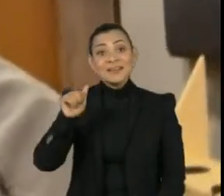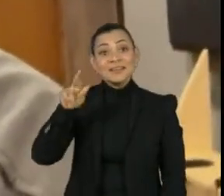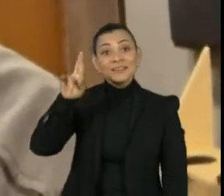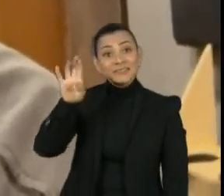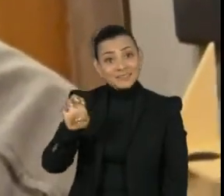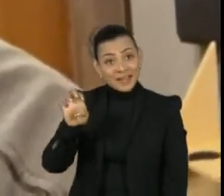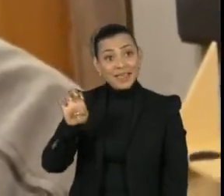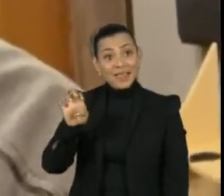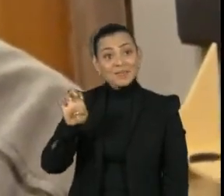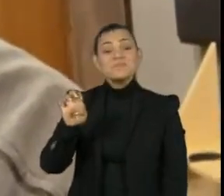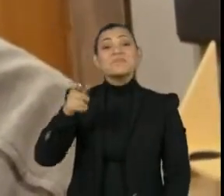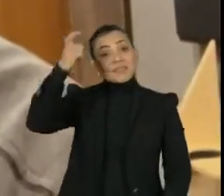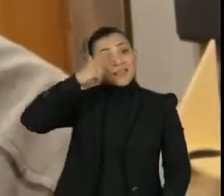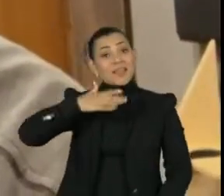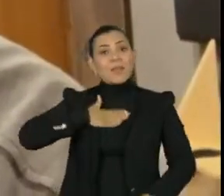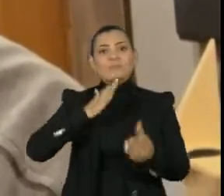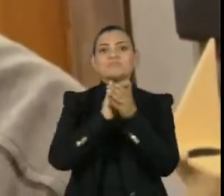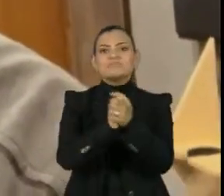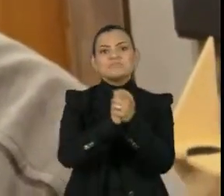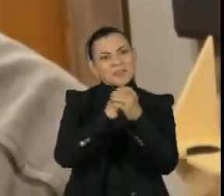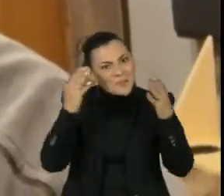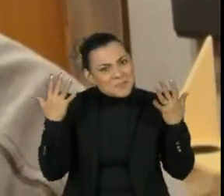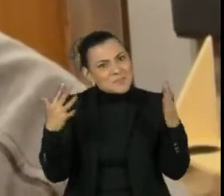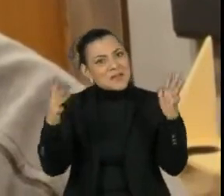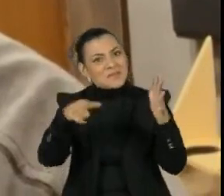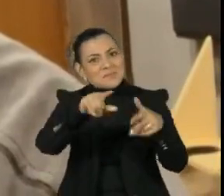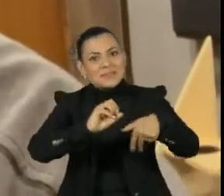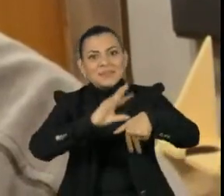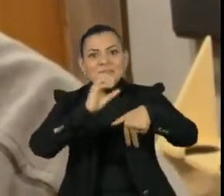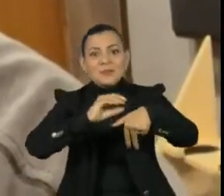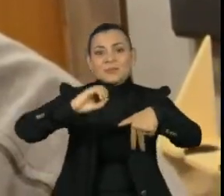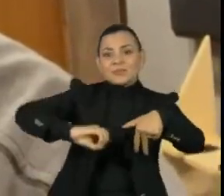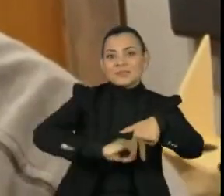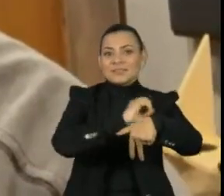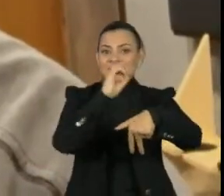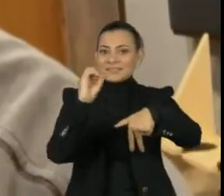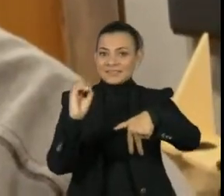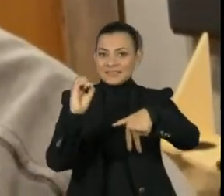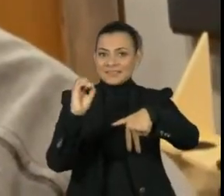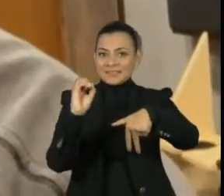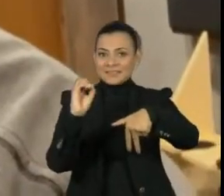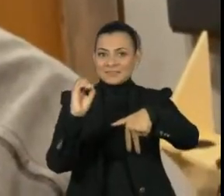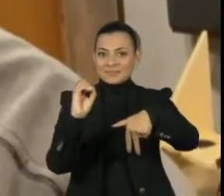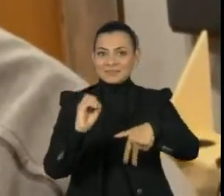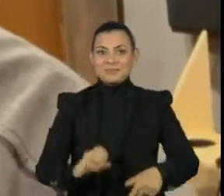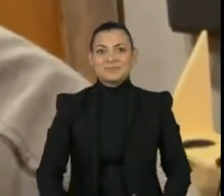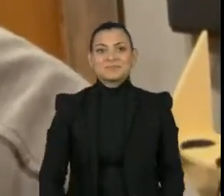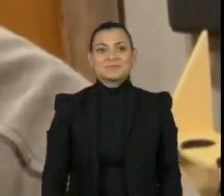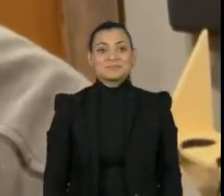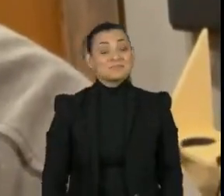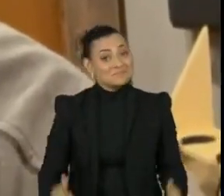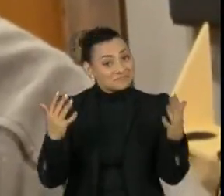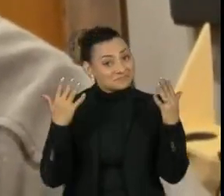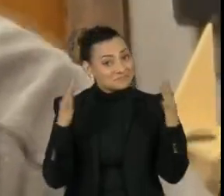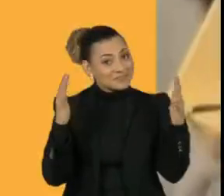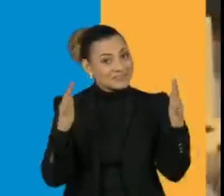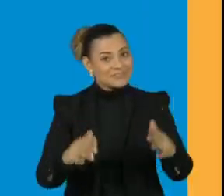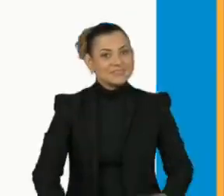Abujamra, eu estou aqui para dar parabéns para a TV Cultura pela estreia do Esta Manhã.